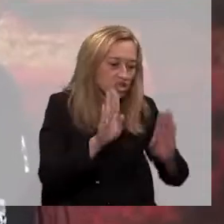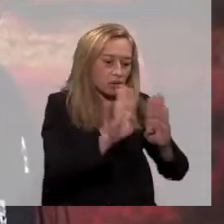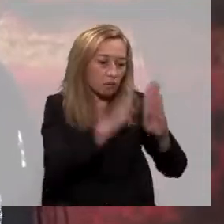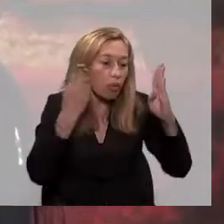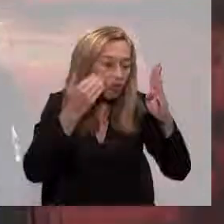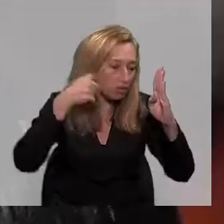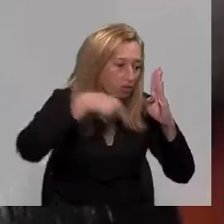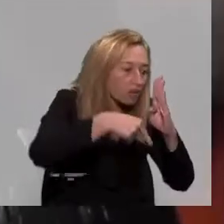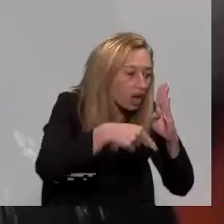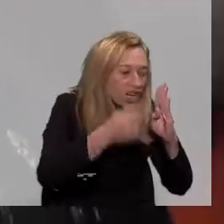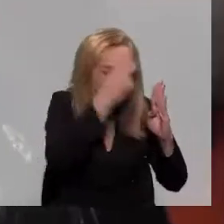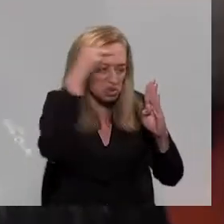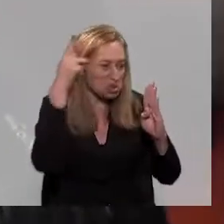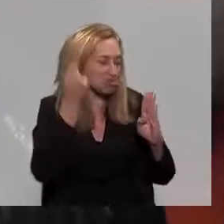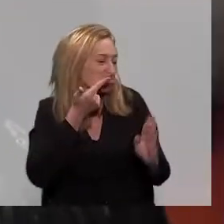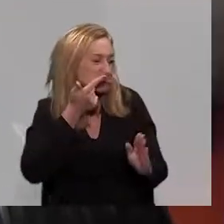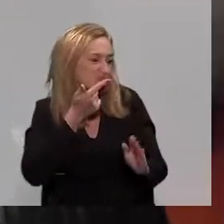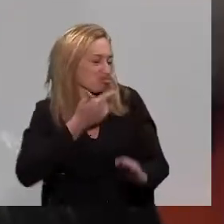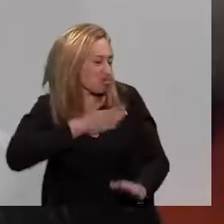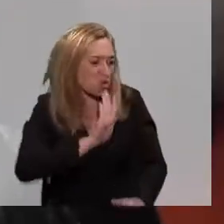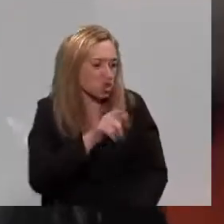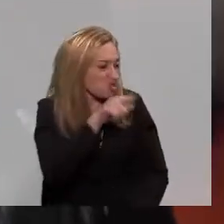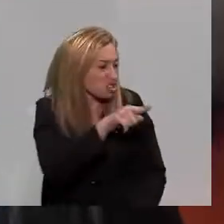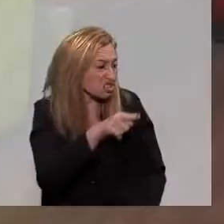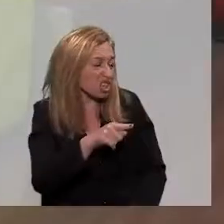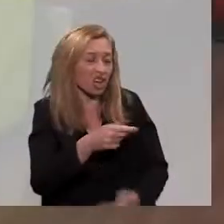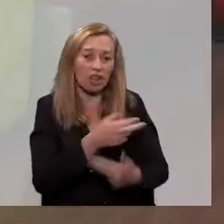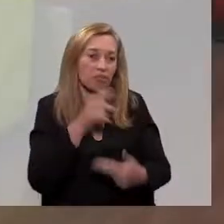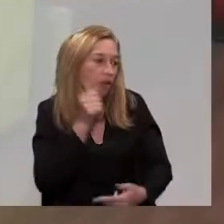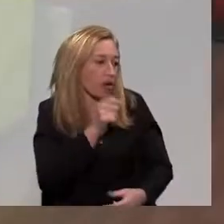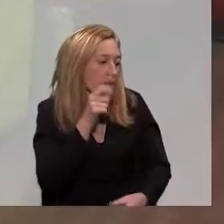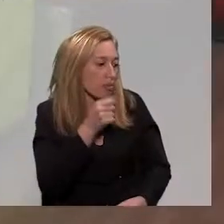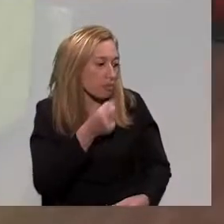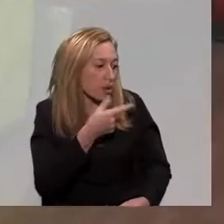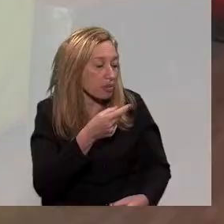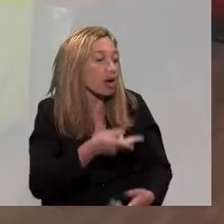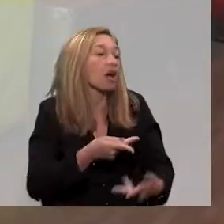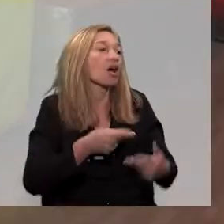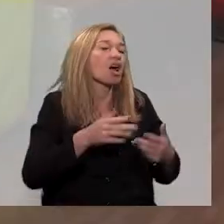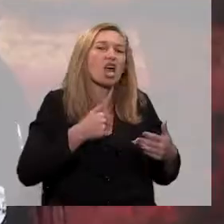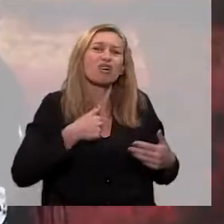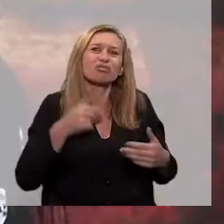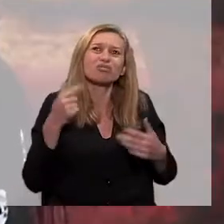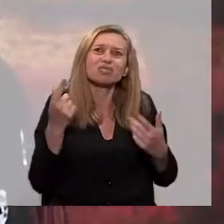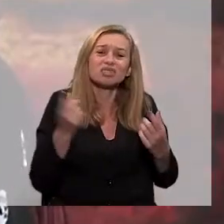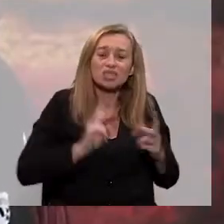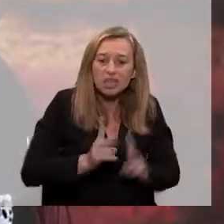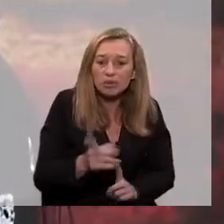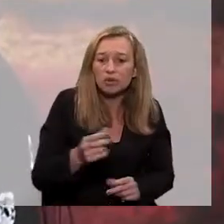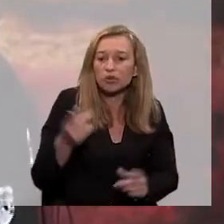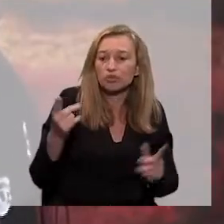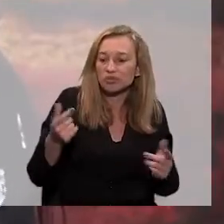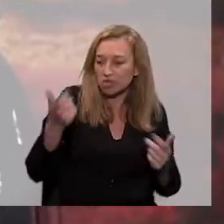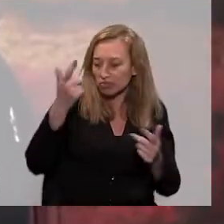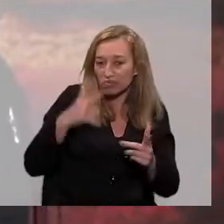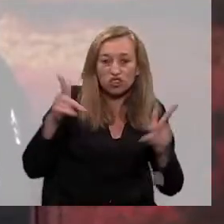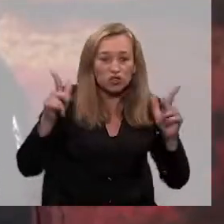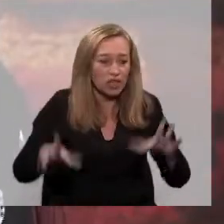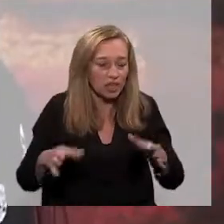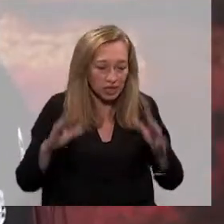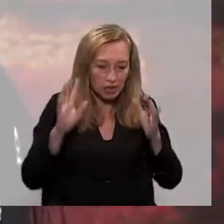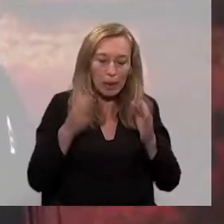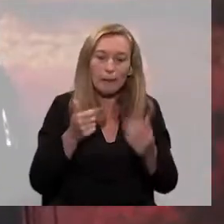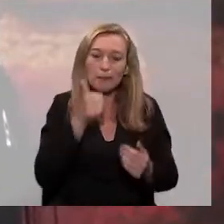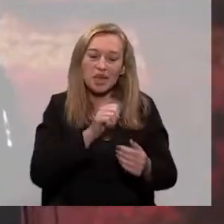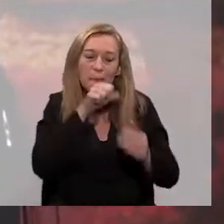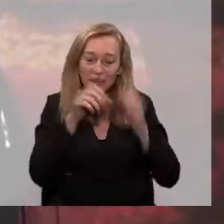porta, ninguém vai gostar de você, todas essas coisas. E eu sempre tive um estilo um pouco diferente, que minha mãe gostava de trançar o